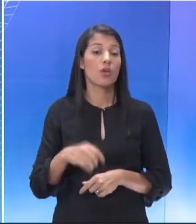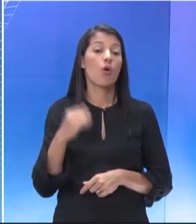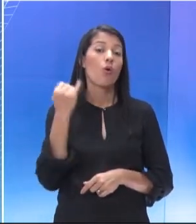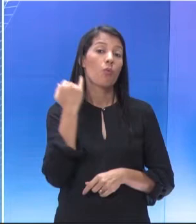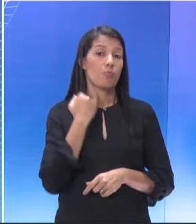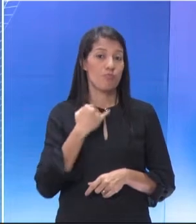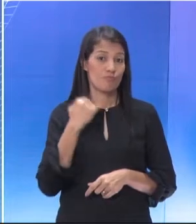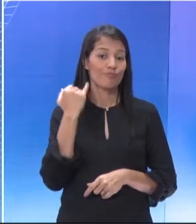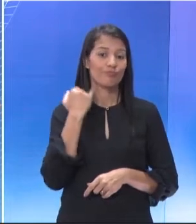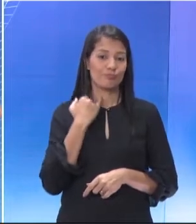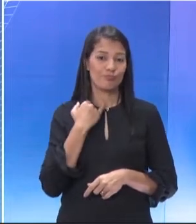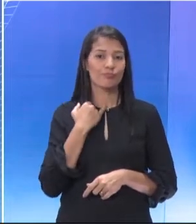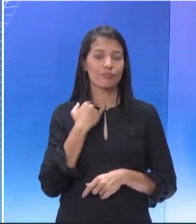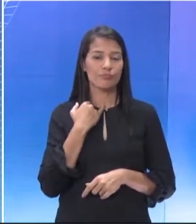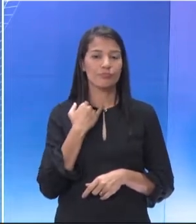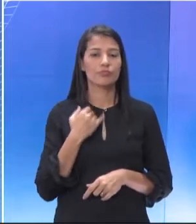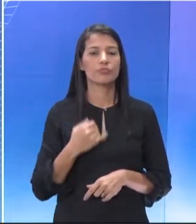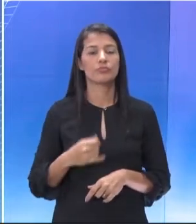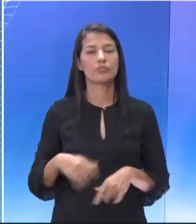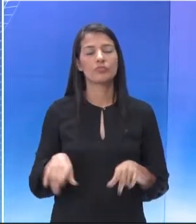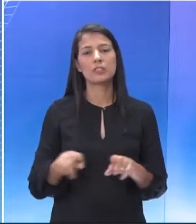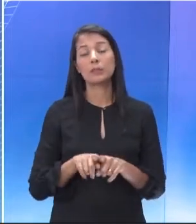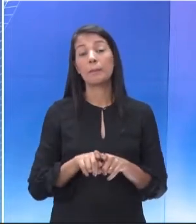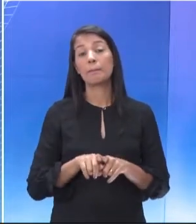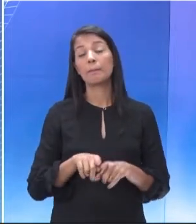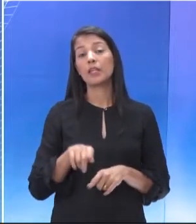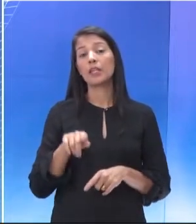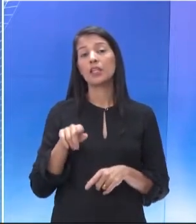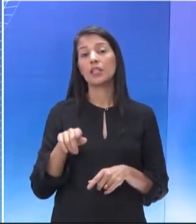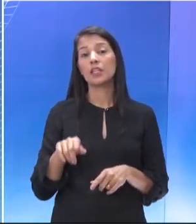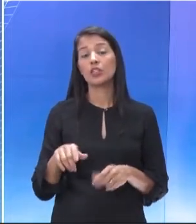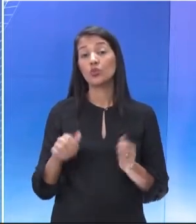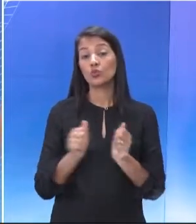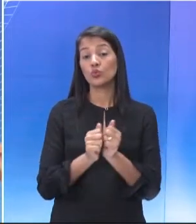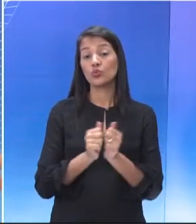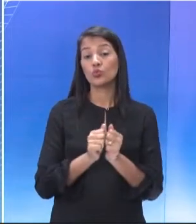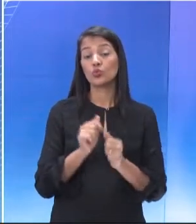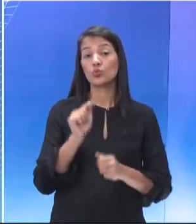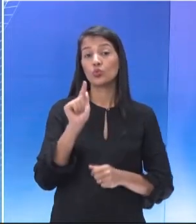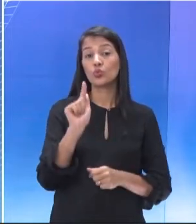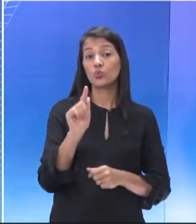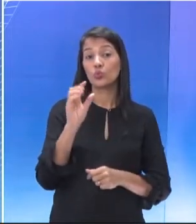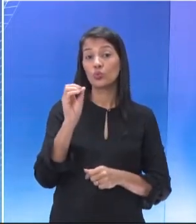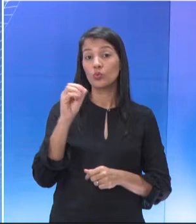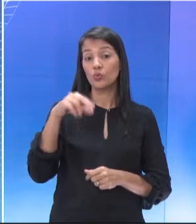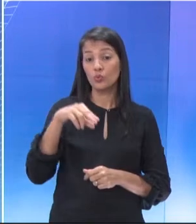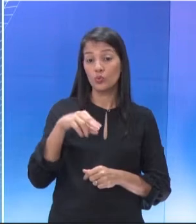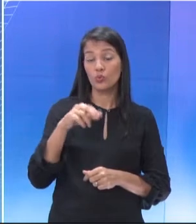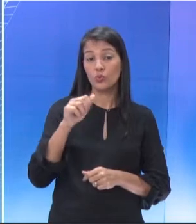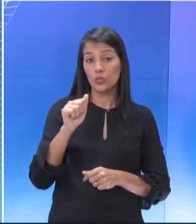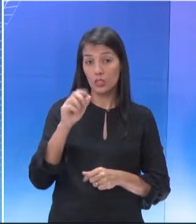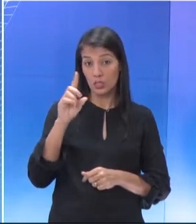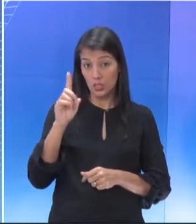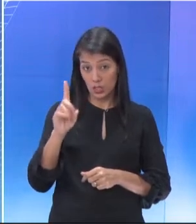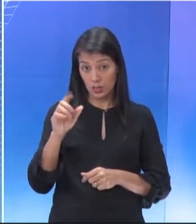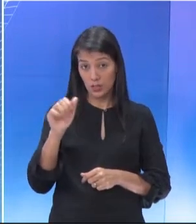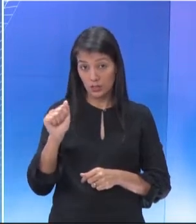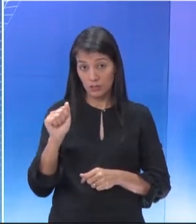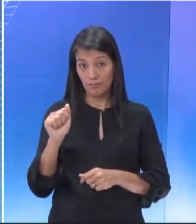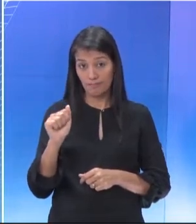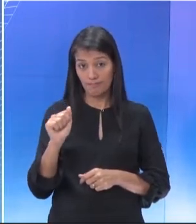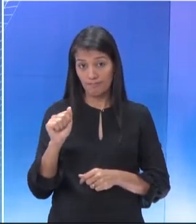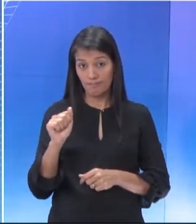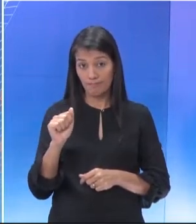Professor, mas a gônada, ou seja, o testículo, produz a testosterona. Quer dizer então que mulher não